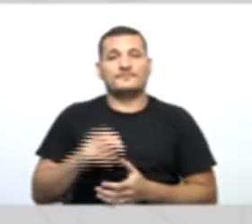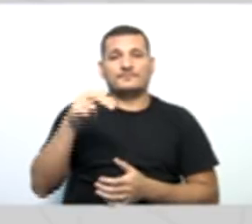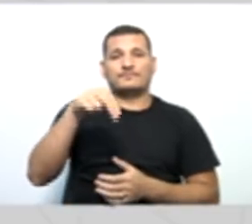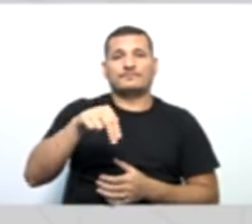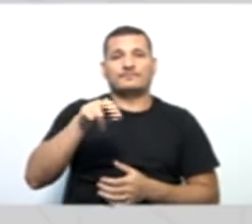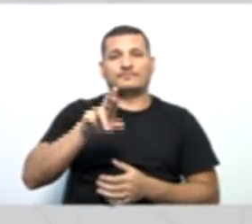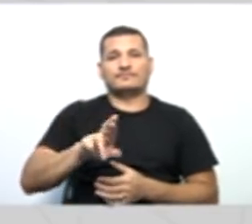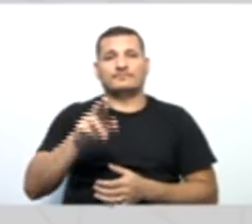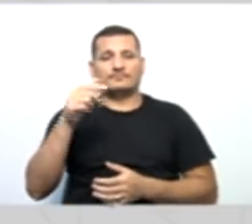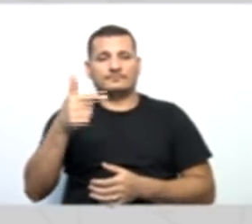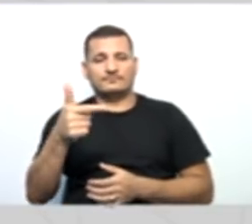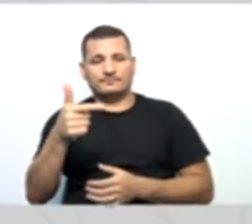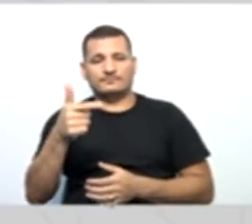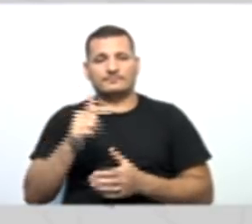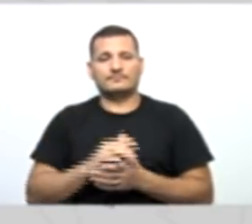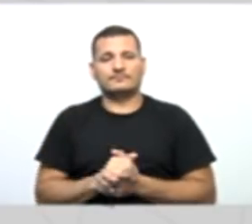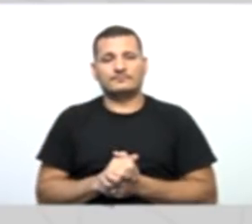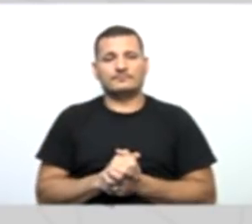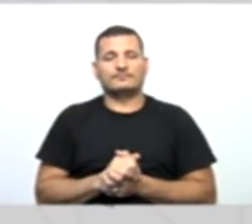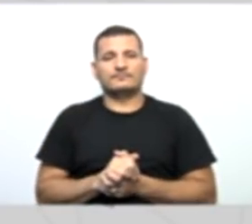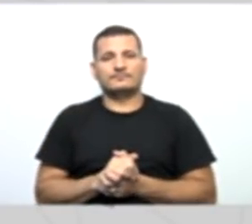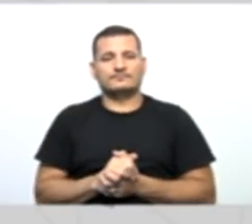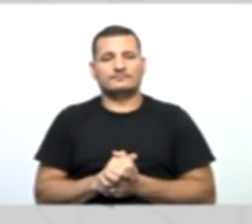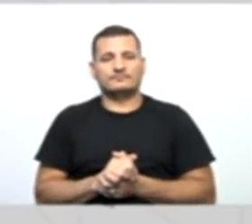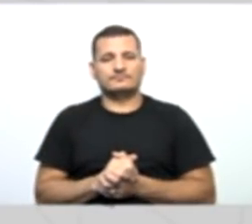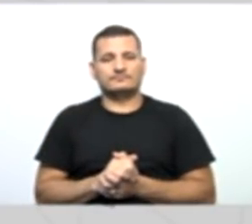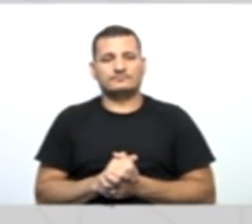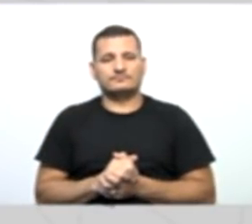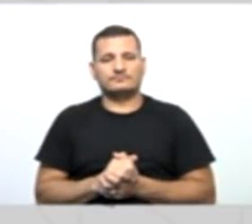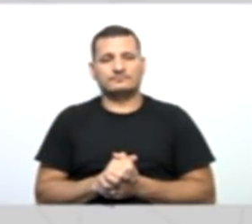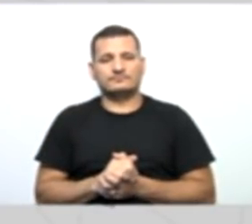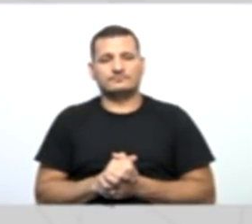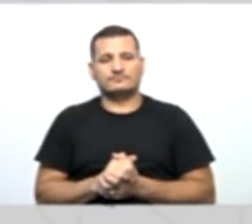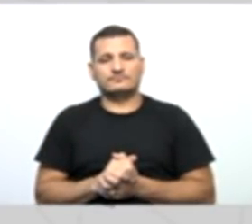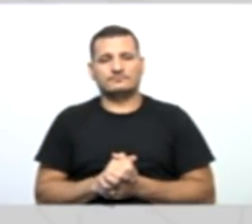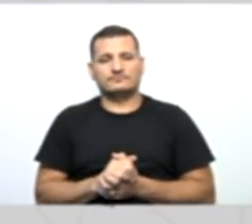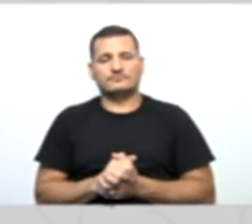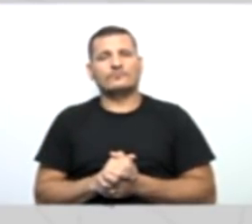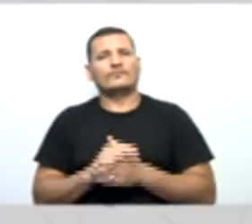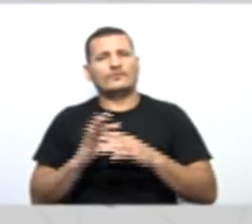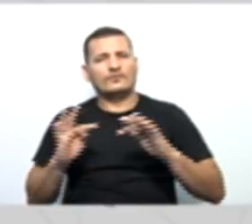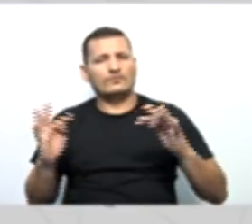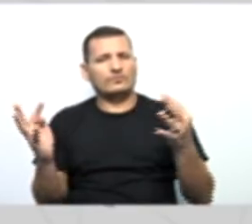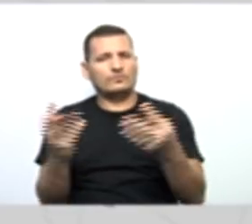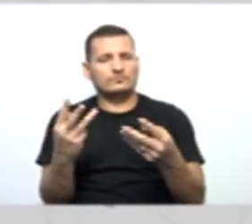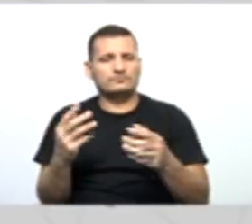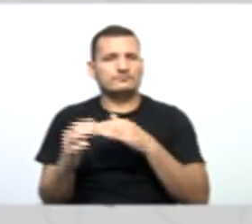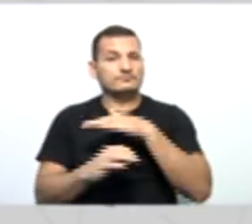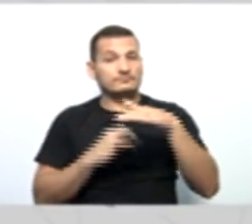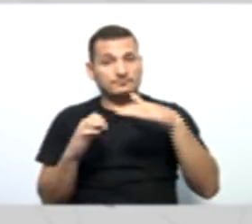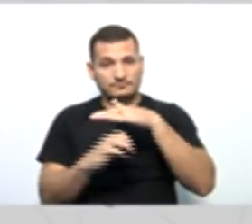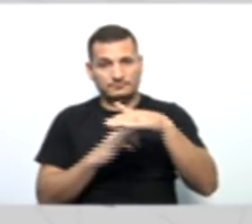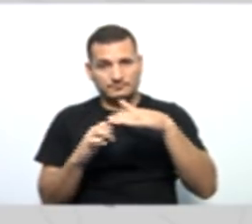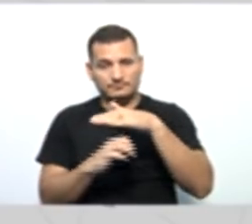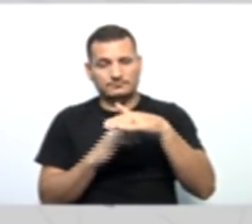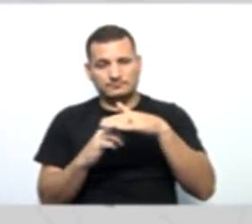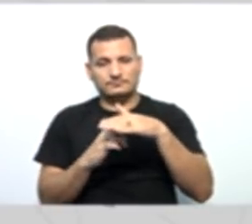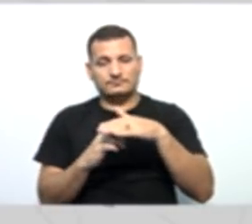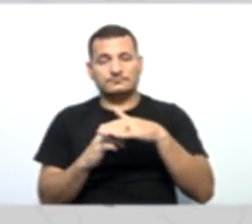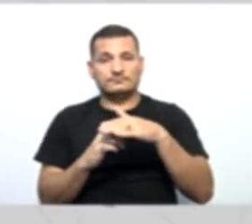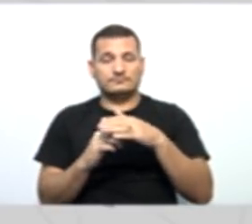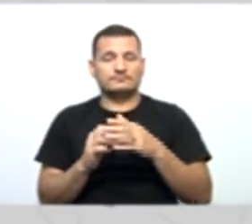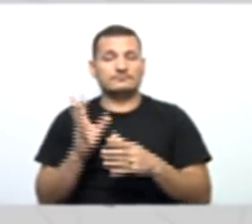NR2, inspeção prévia. Determina que todas as empresas devem submeter as